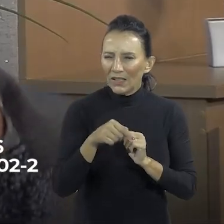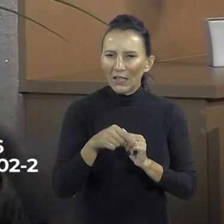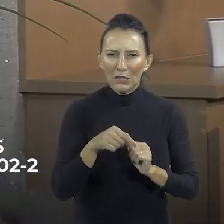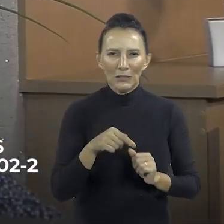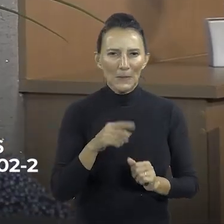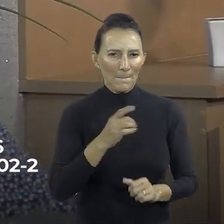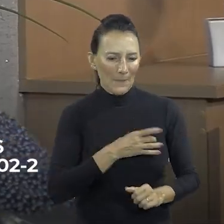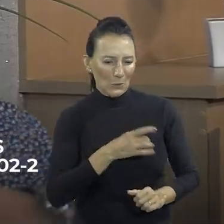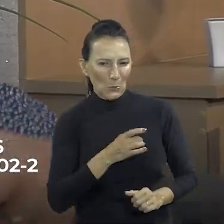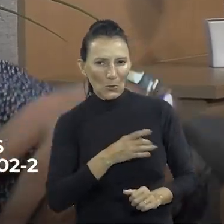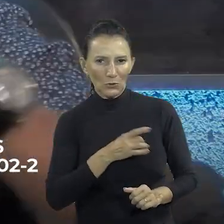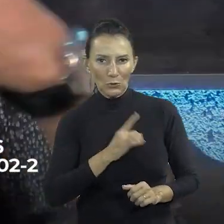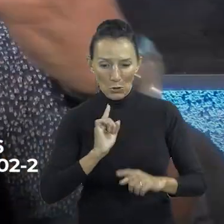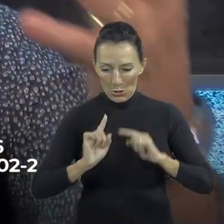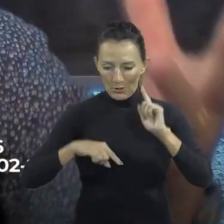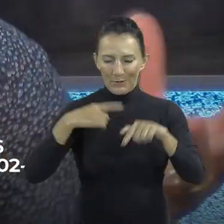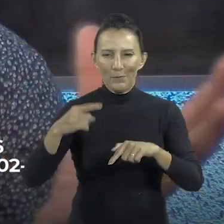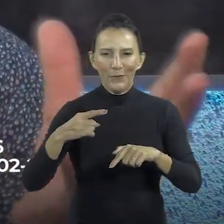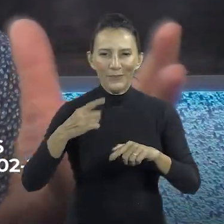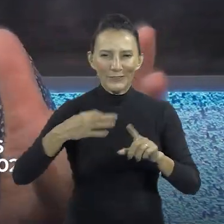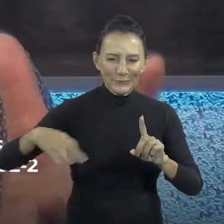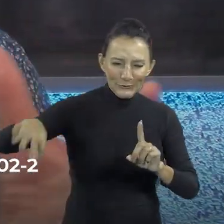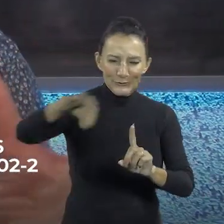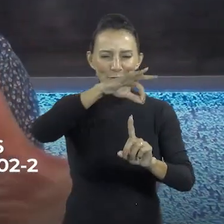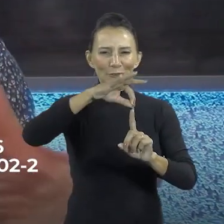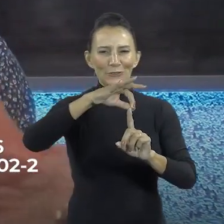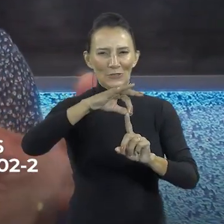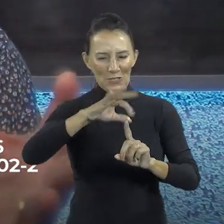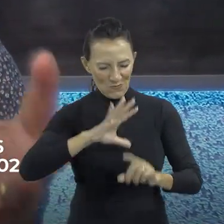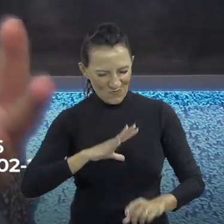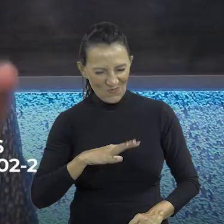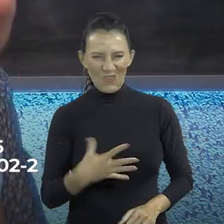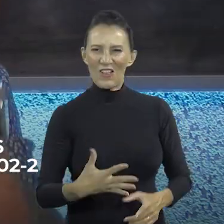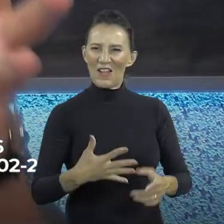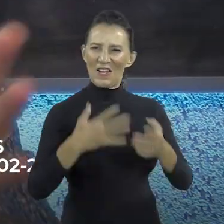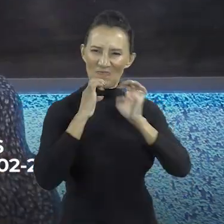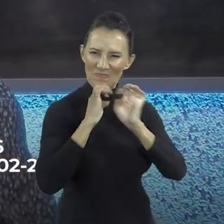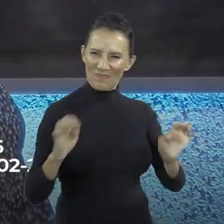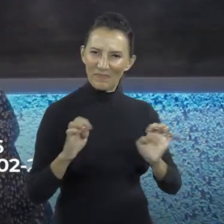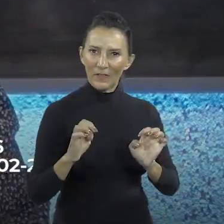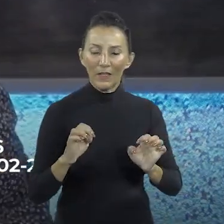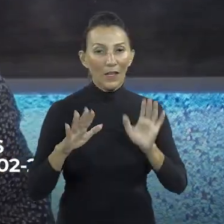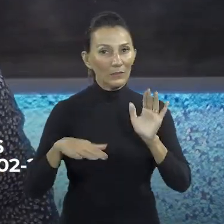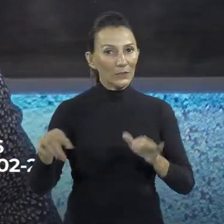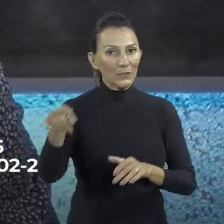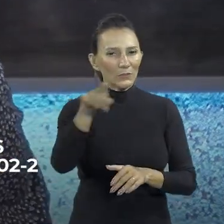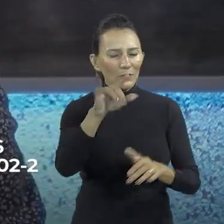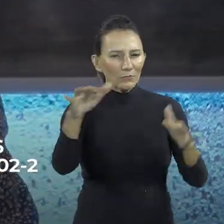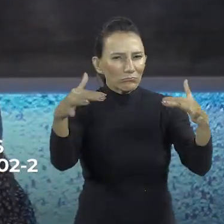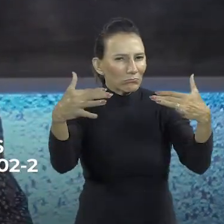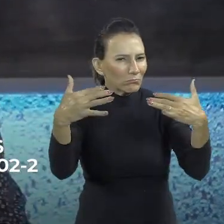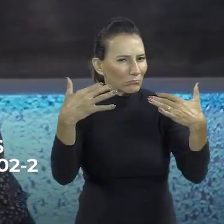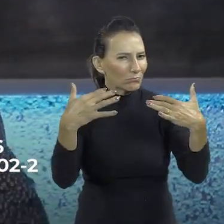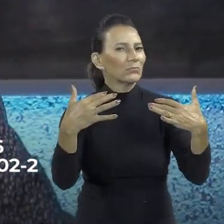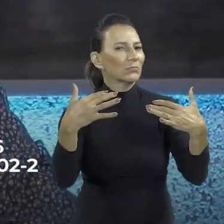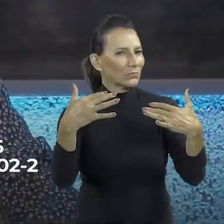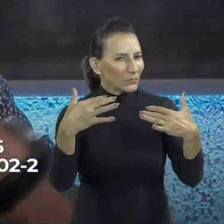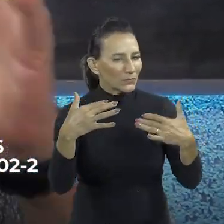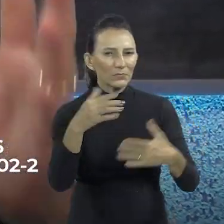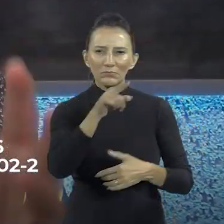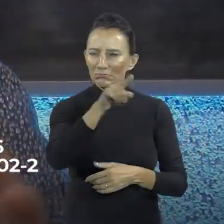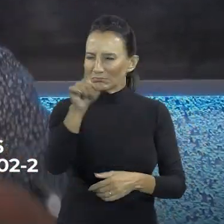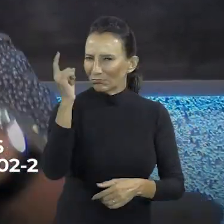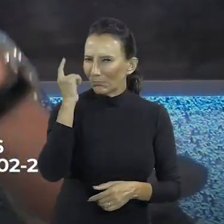cheio do Espírito Santo, uma pessoa ousada. Talvez você que esteja me assistindo aí, me ouvindo,